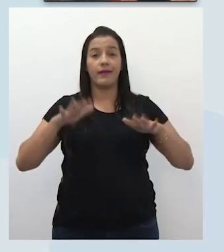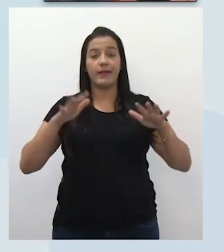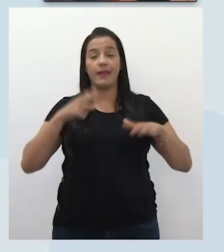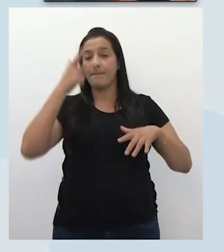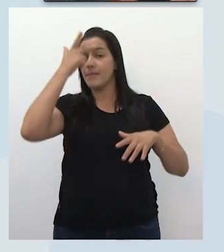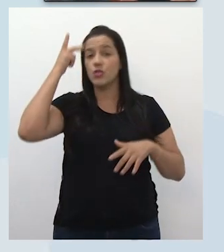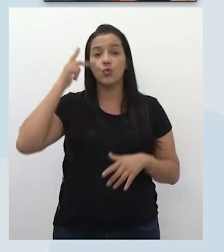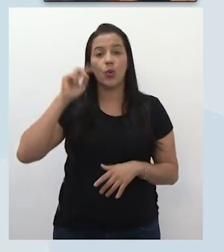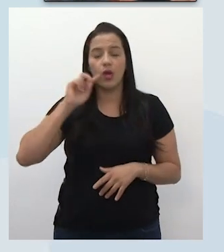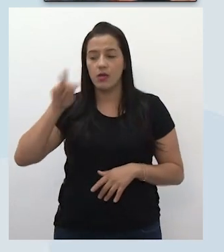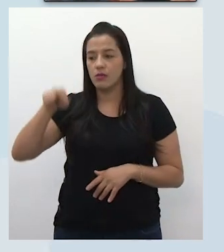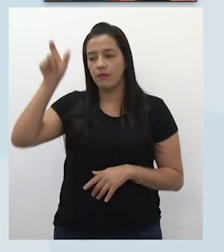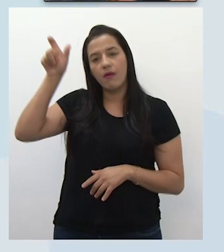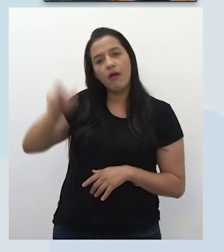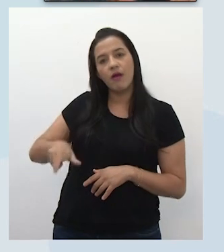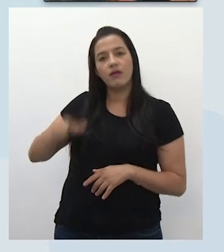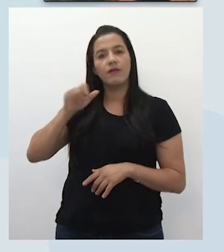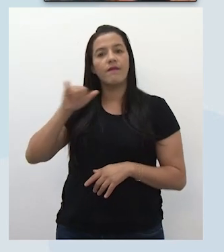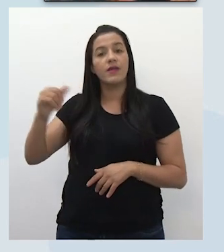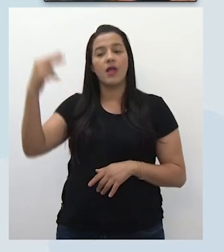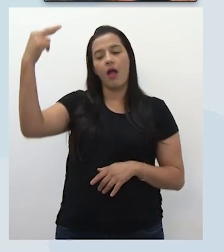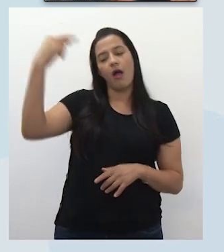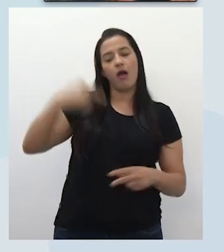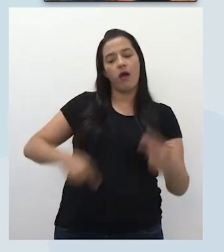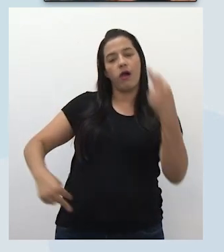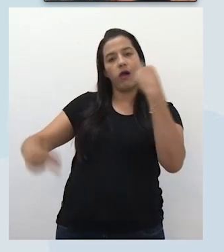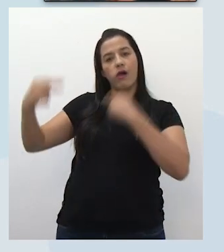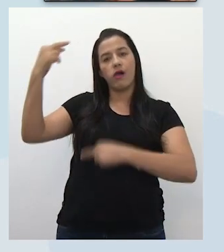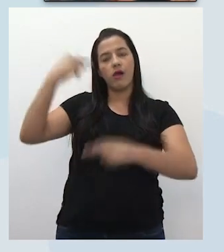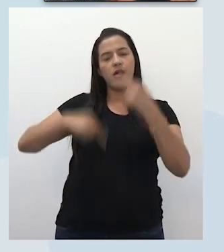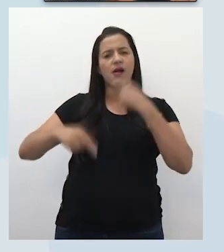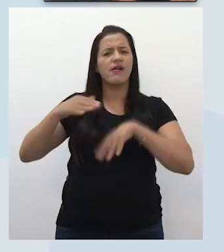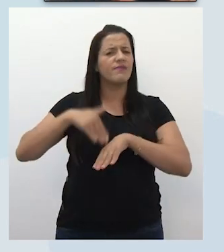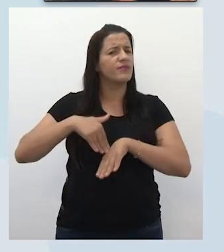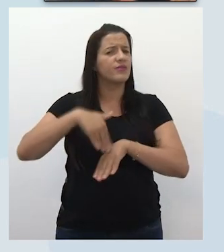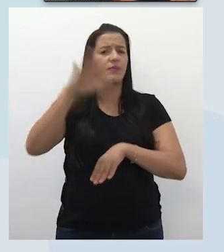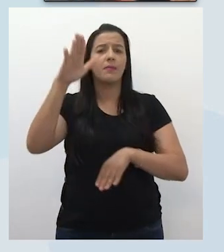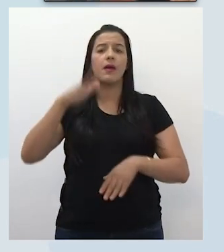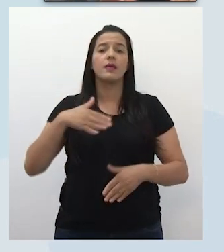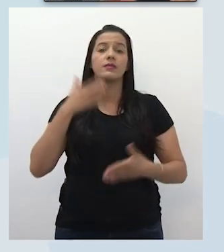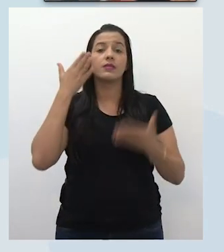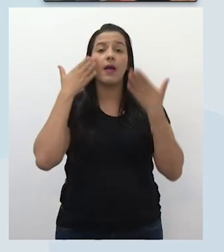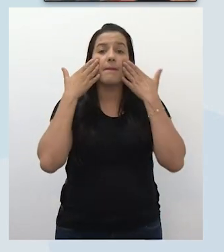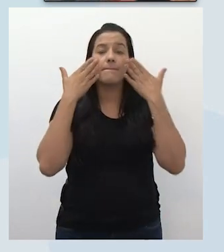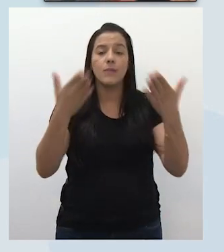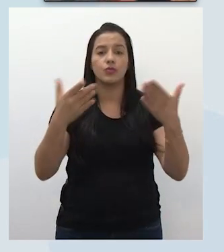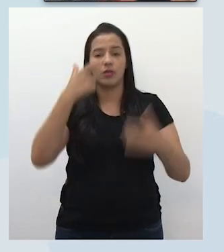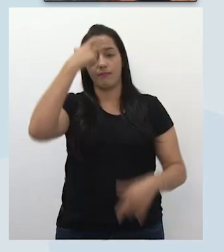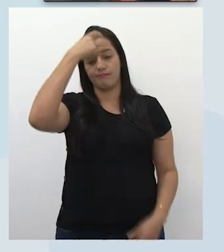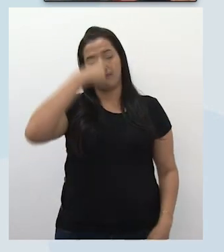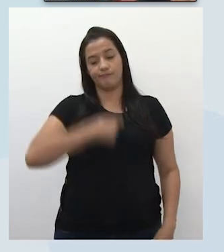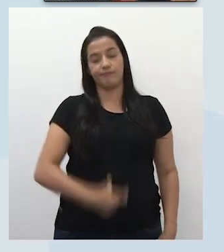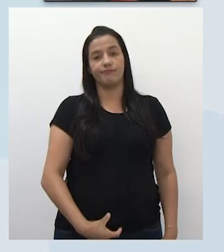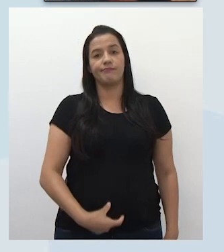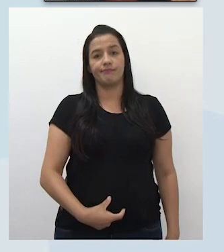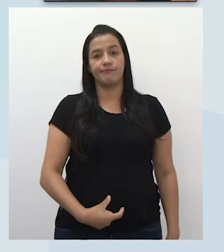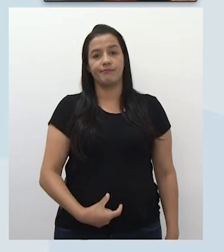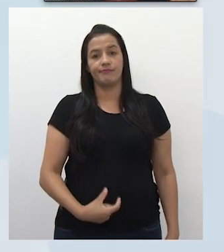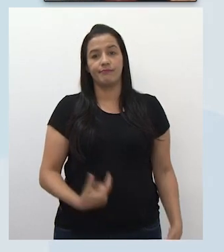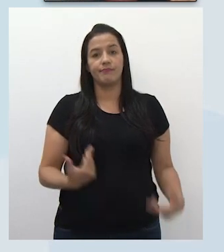quem for, ele faz uma leitura muito mais da nossa aparência, uma